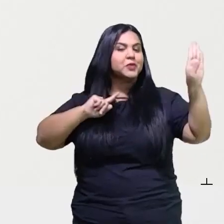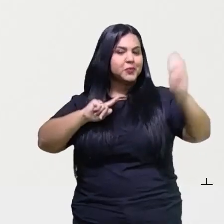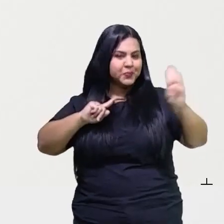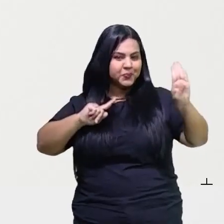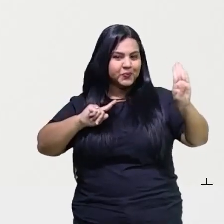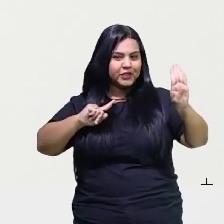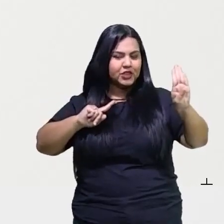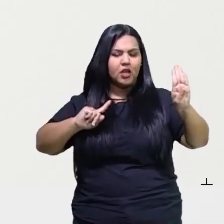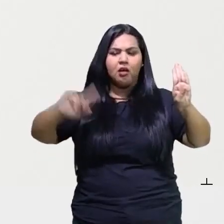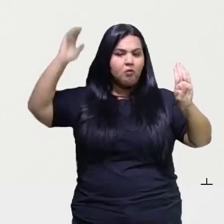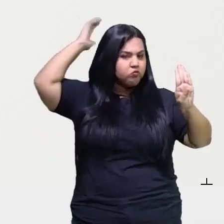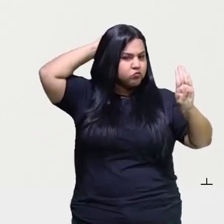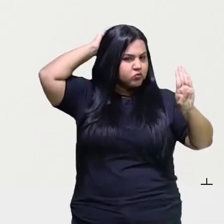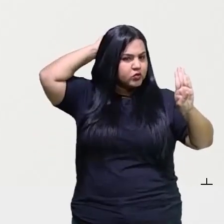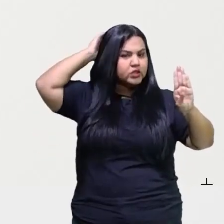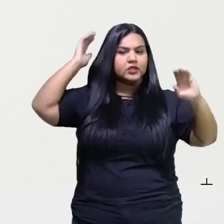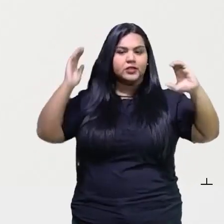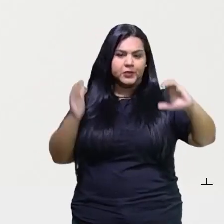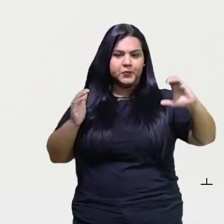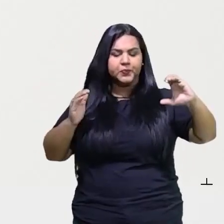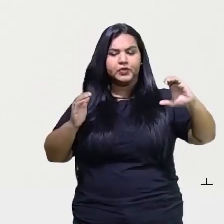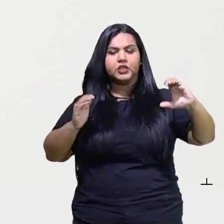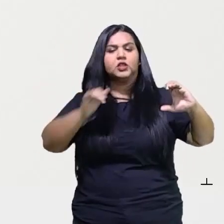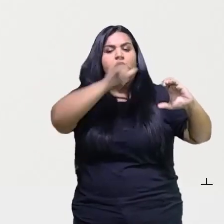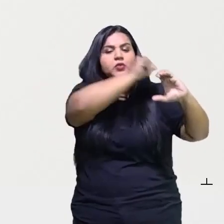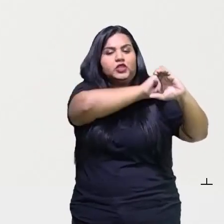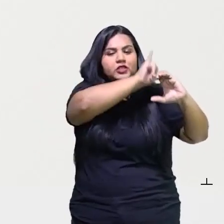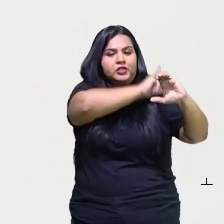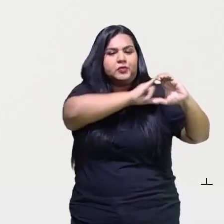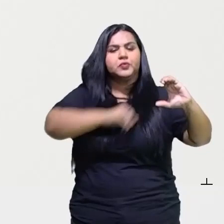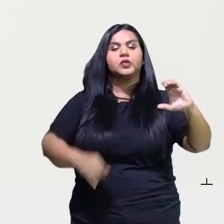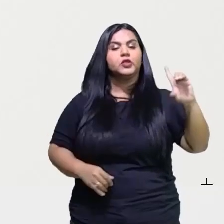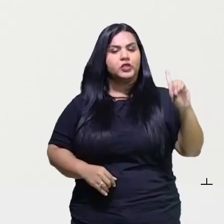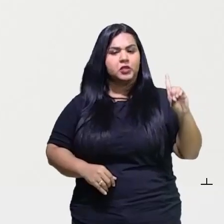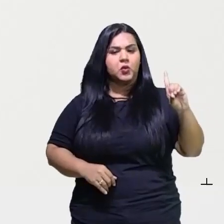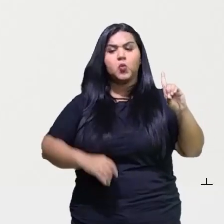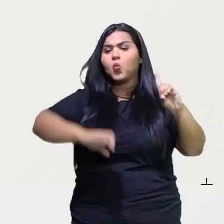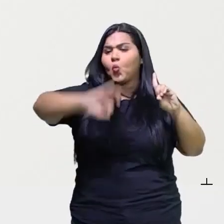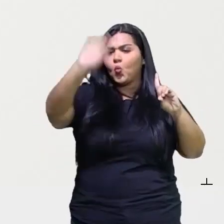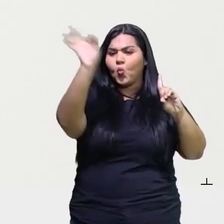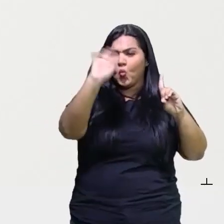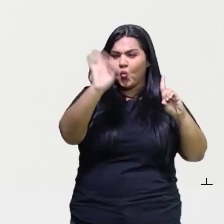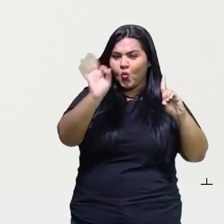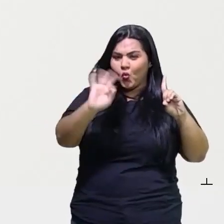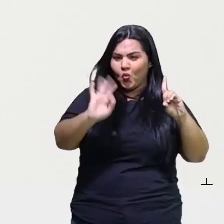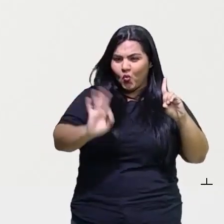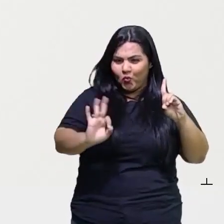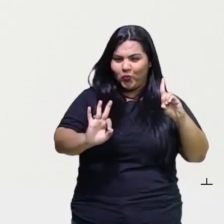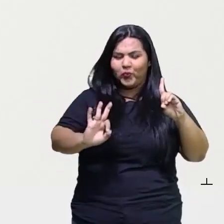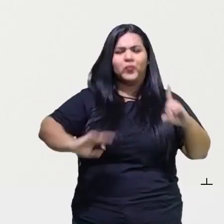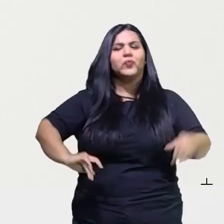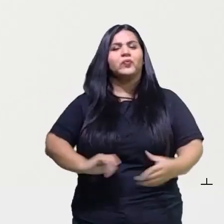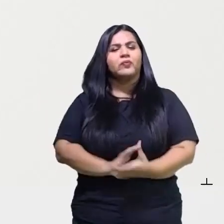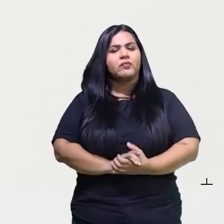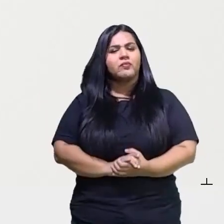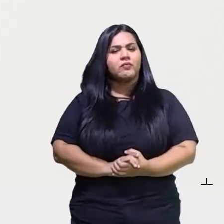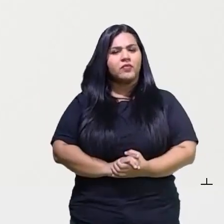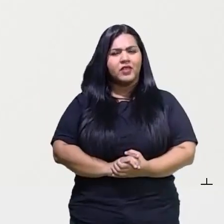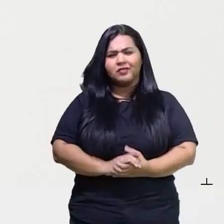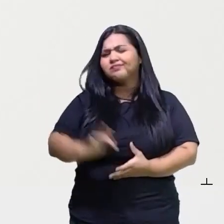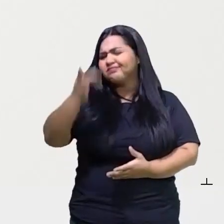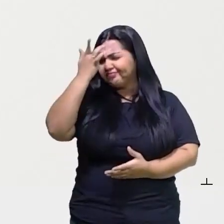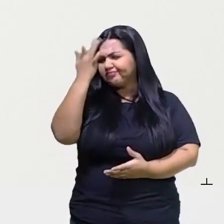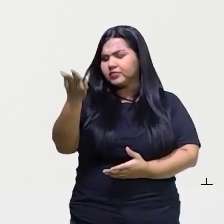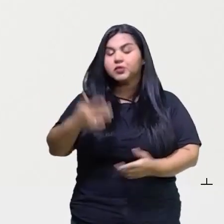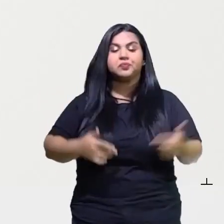B, província Grão-Pará. Letra C, província Rio de Janeiro. Letra D, nenhuma das alternativas. Fácil